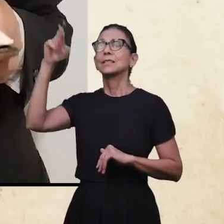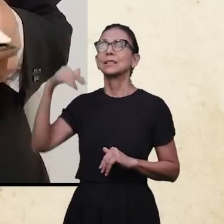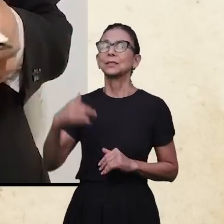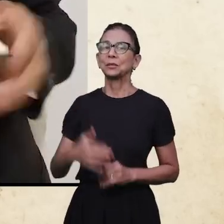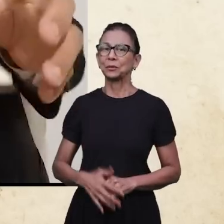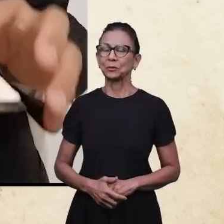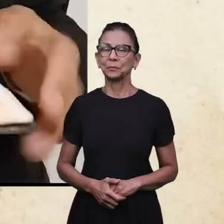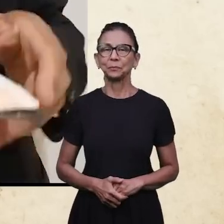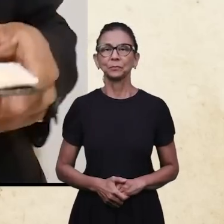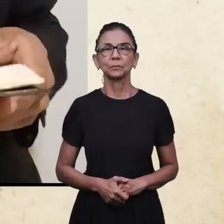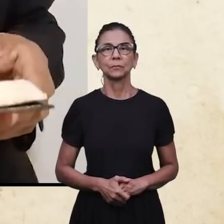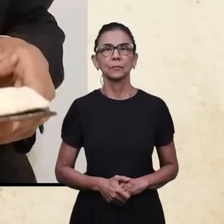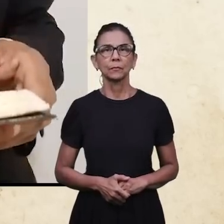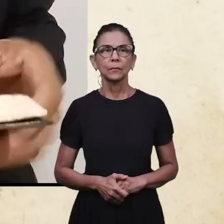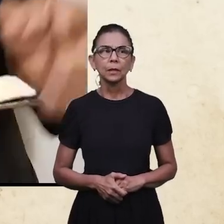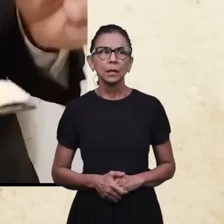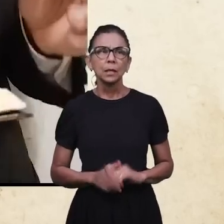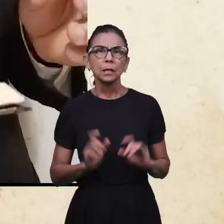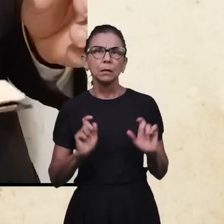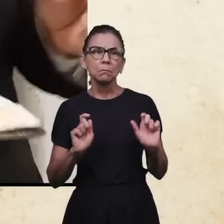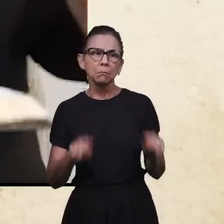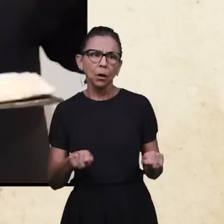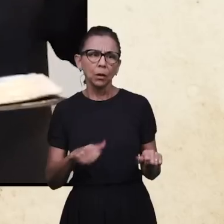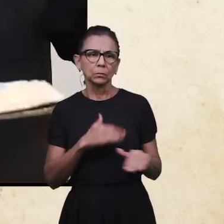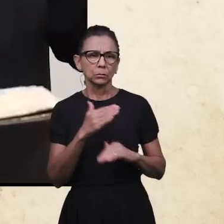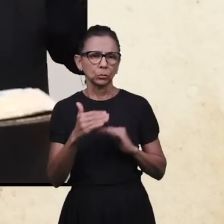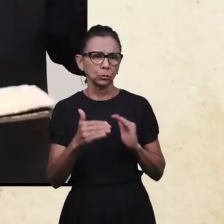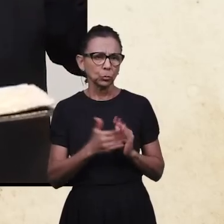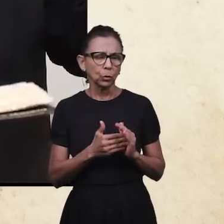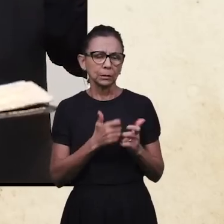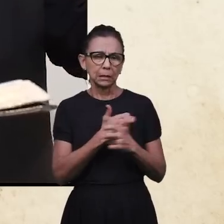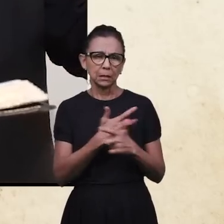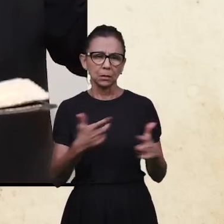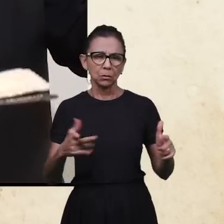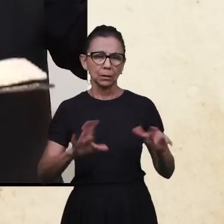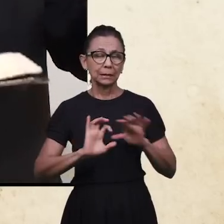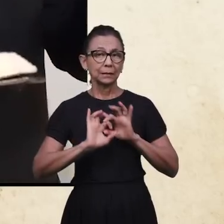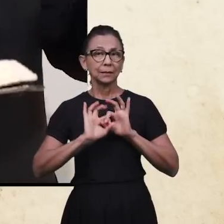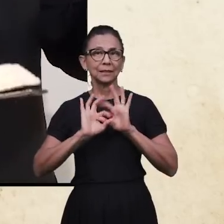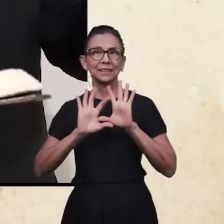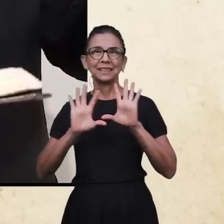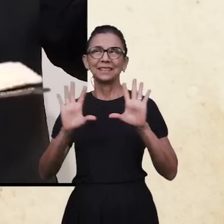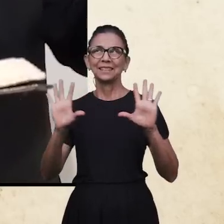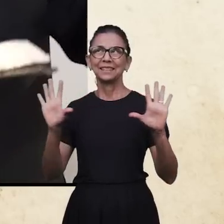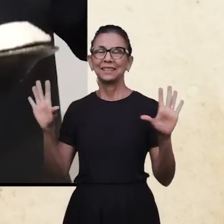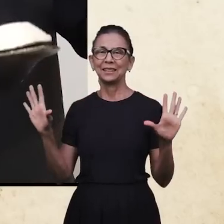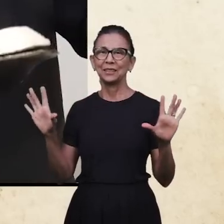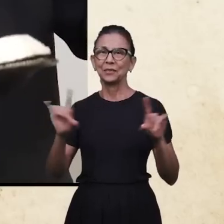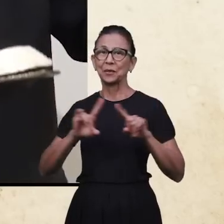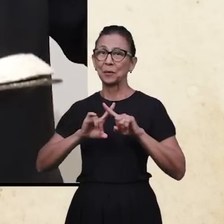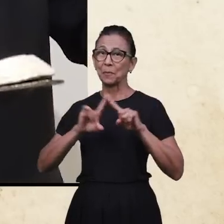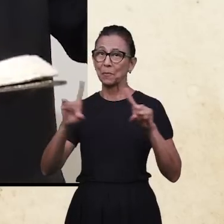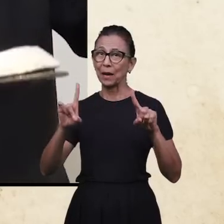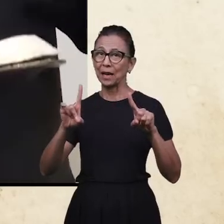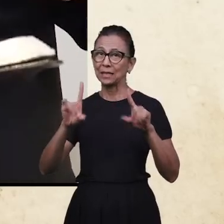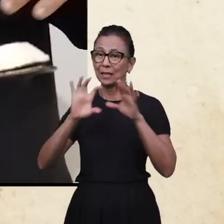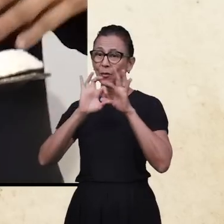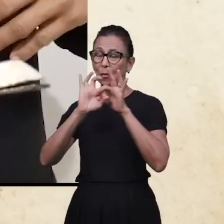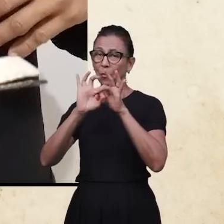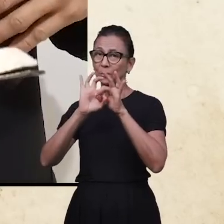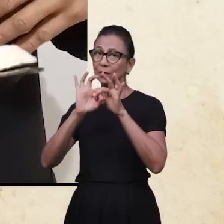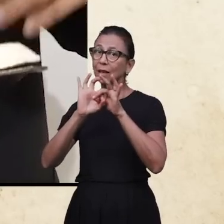do Senhor. Por isso nós vemos na palavra, posso todas as coisas, estando naquele